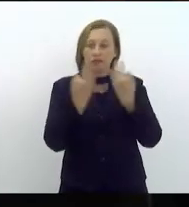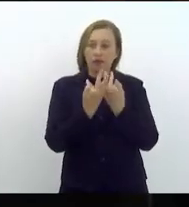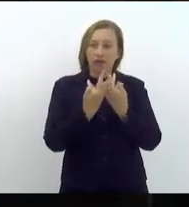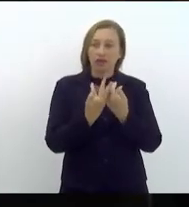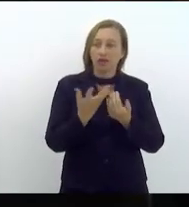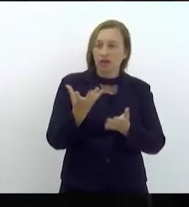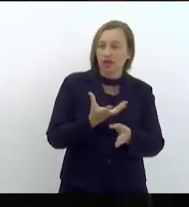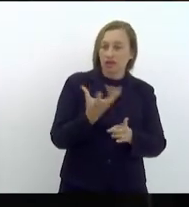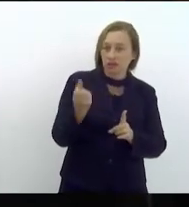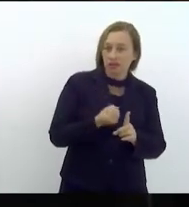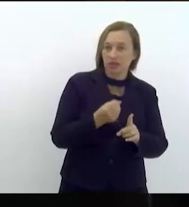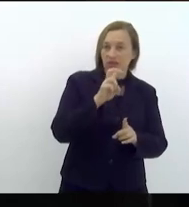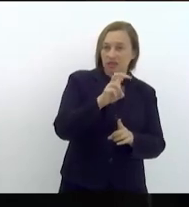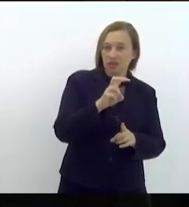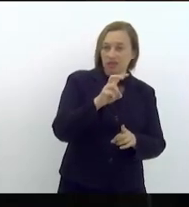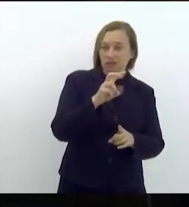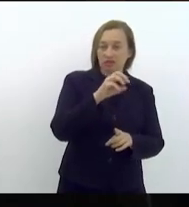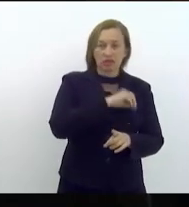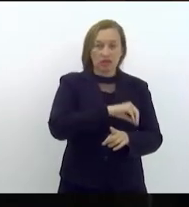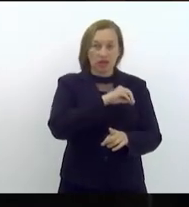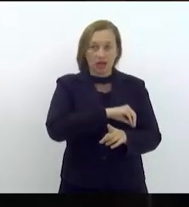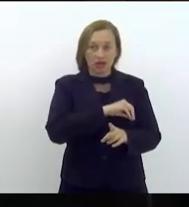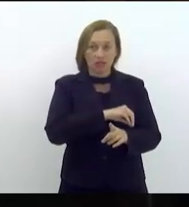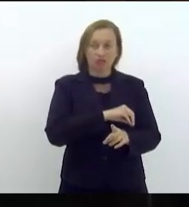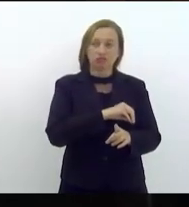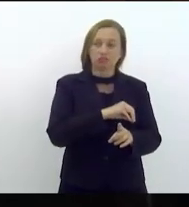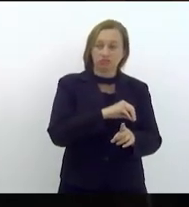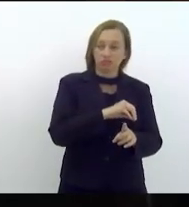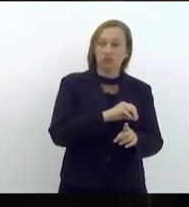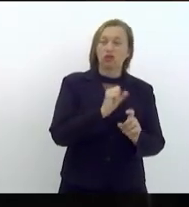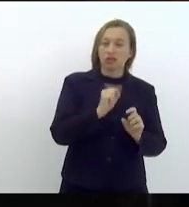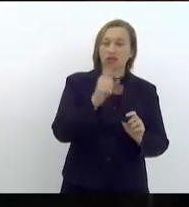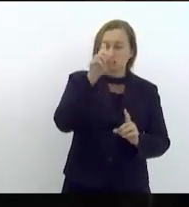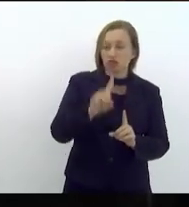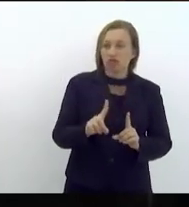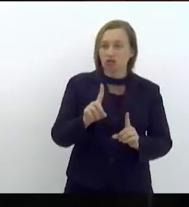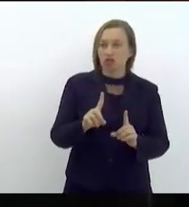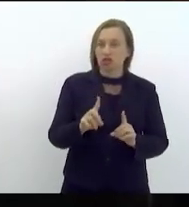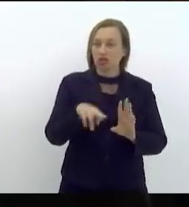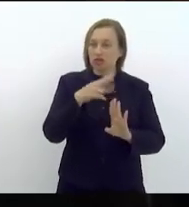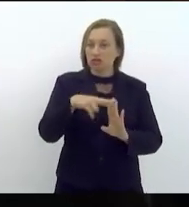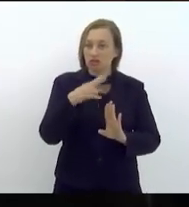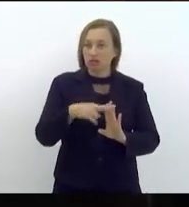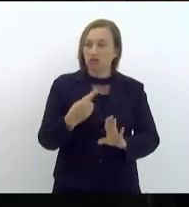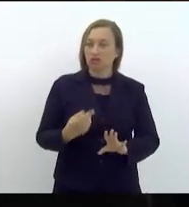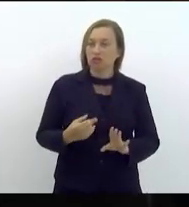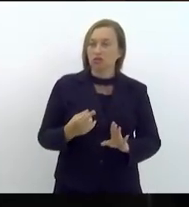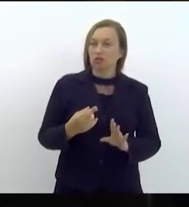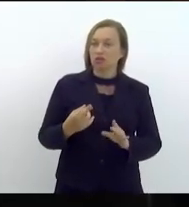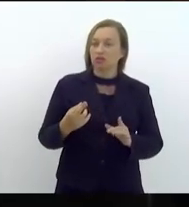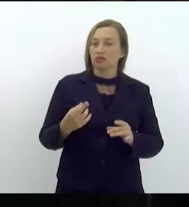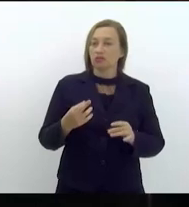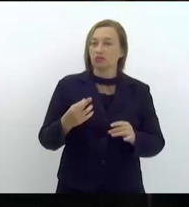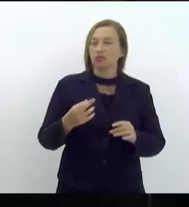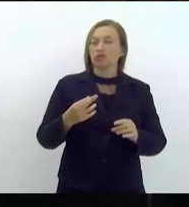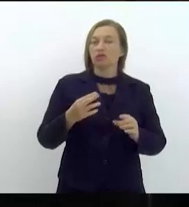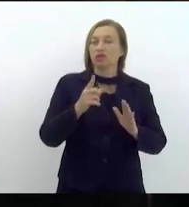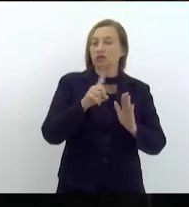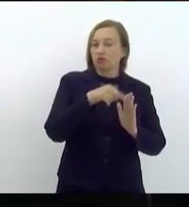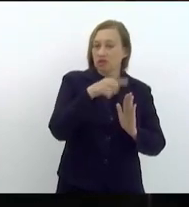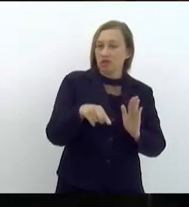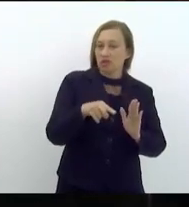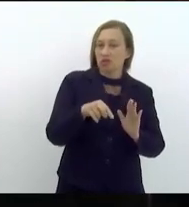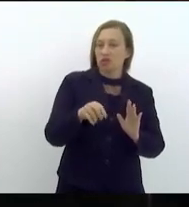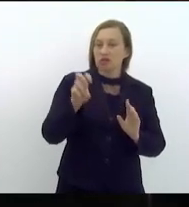aluguel social em qualquer lugar teriam esse direito e essa resolução do governador jogou para três salários mínimos excluiu